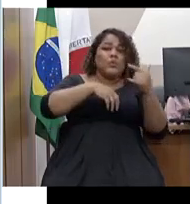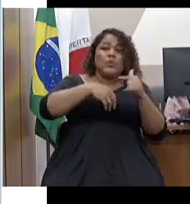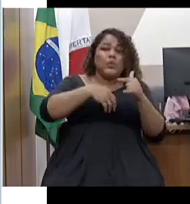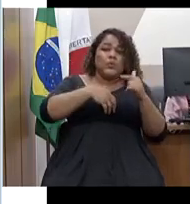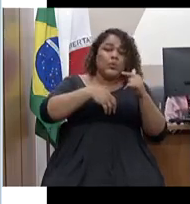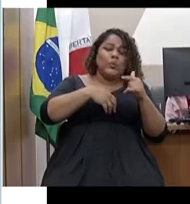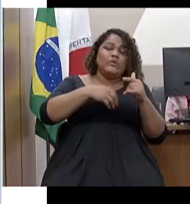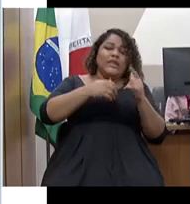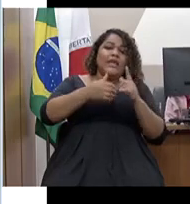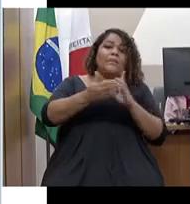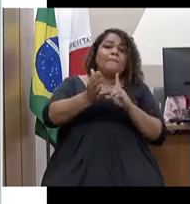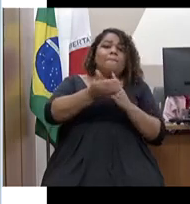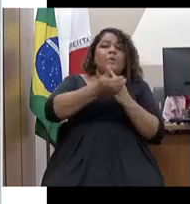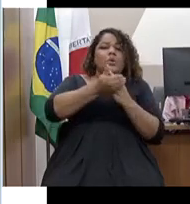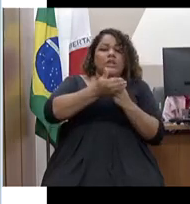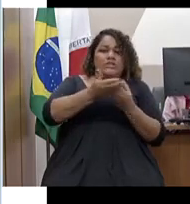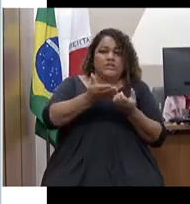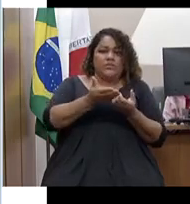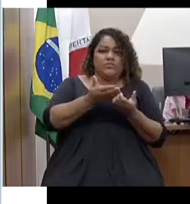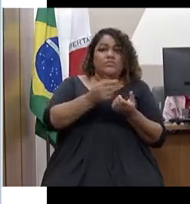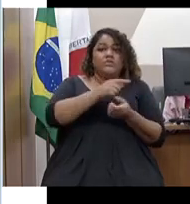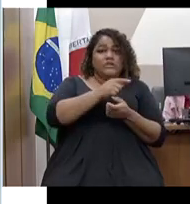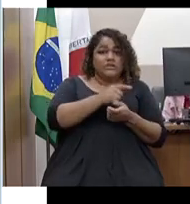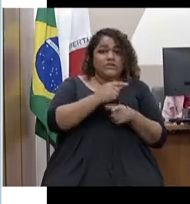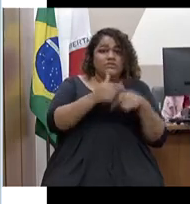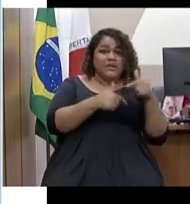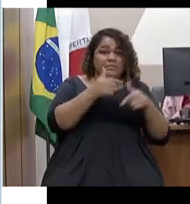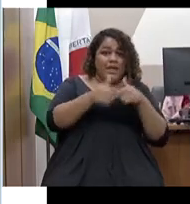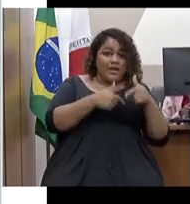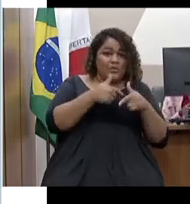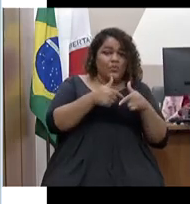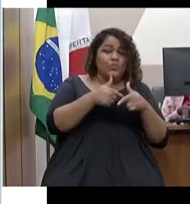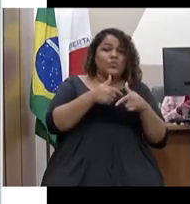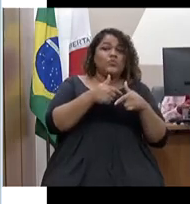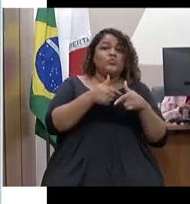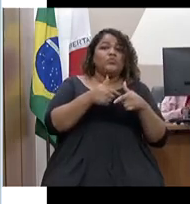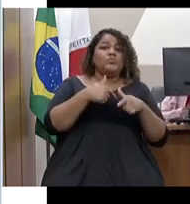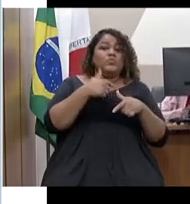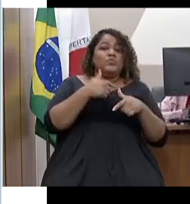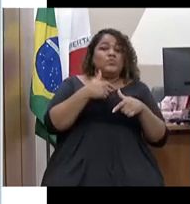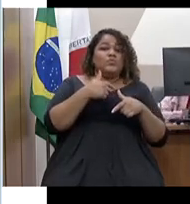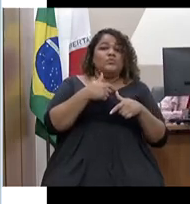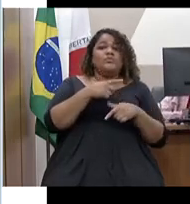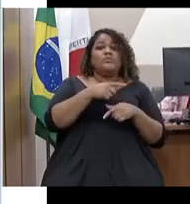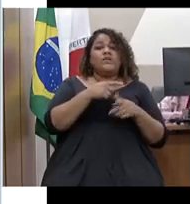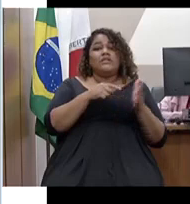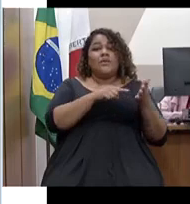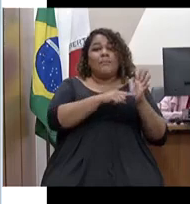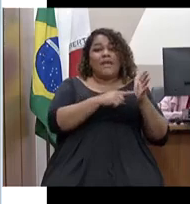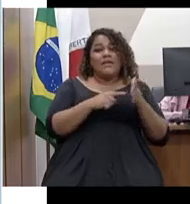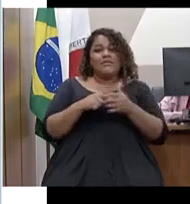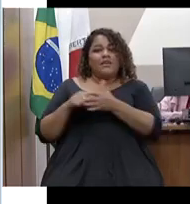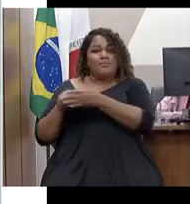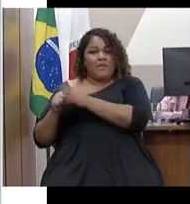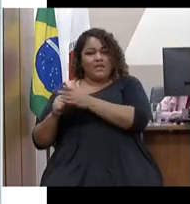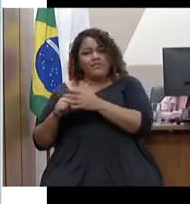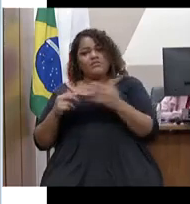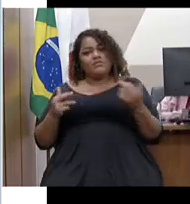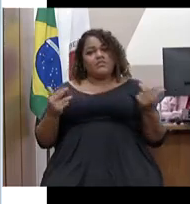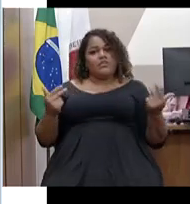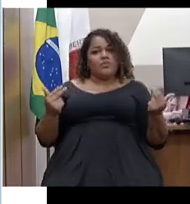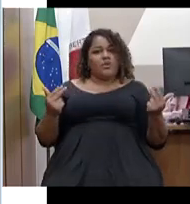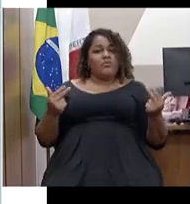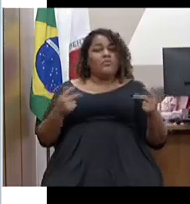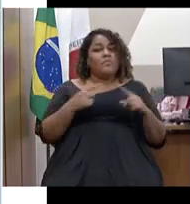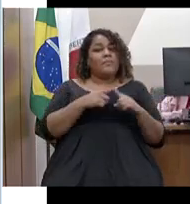exigência de produção às vezes é muito pior do que a proteção da máquina Apesar de que sempre deveria existir as duas coisas uma máquina segura